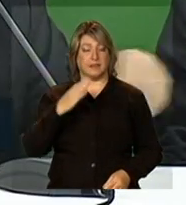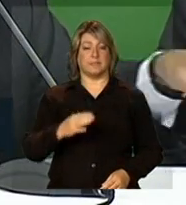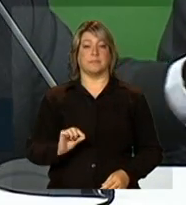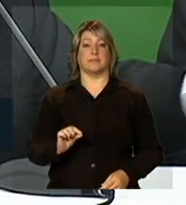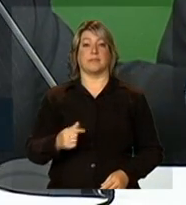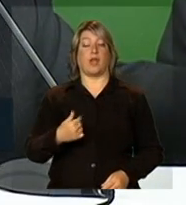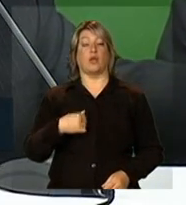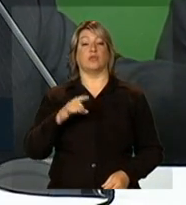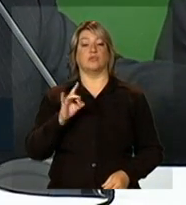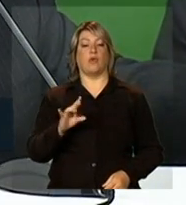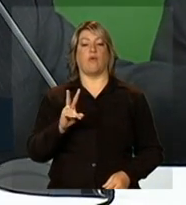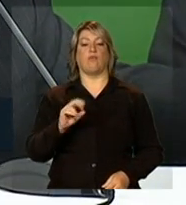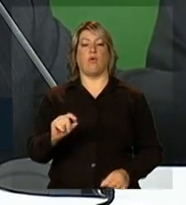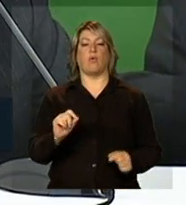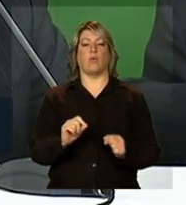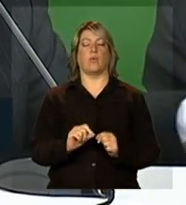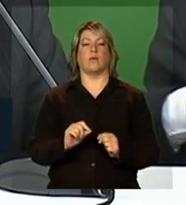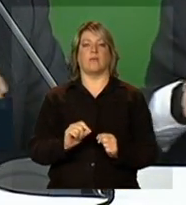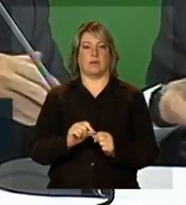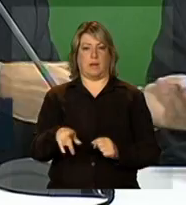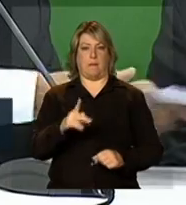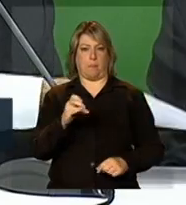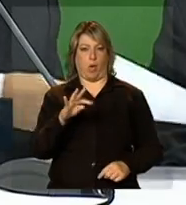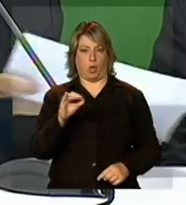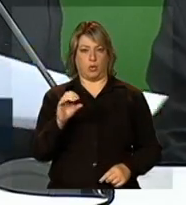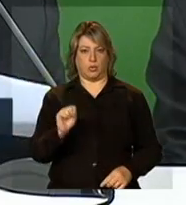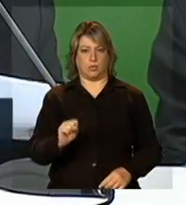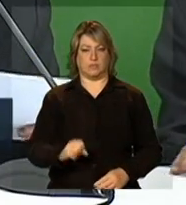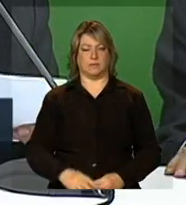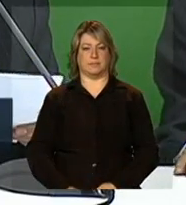Eu só vou pegar aqui os portos.